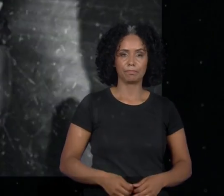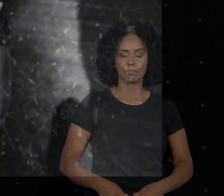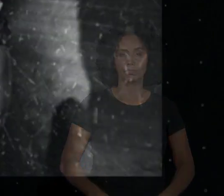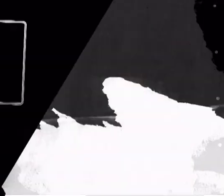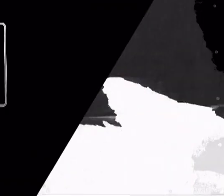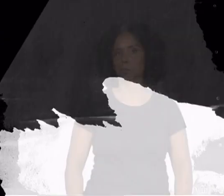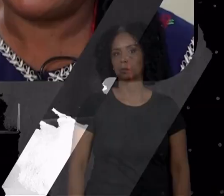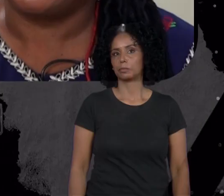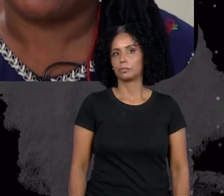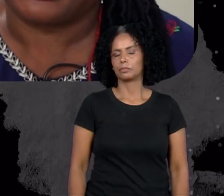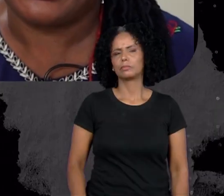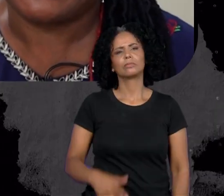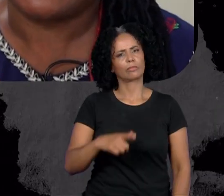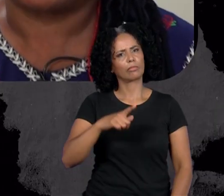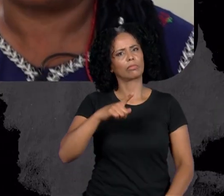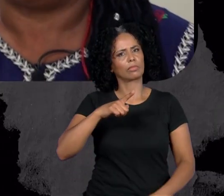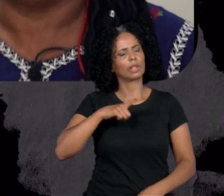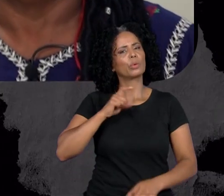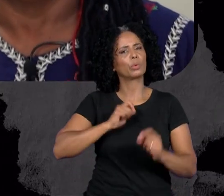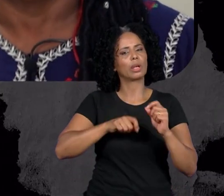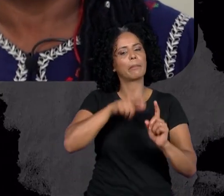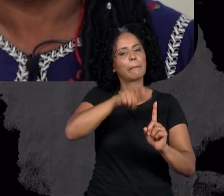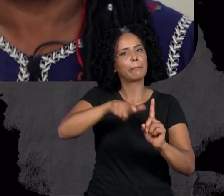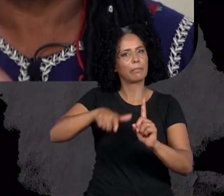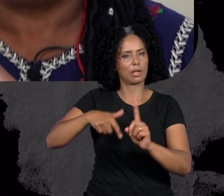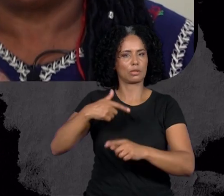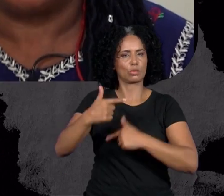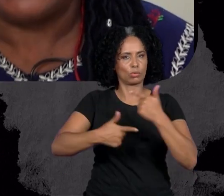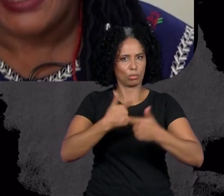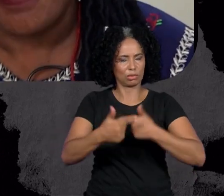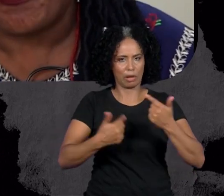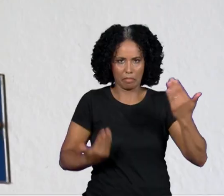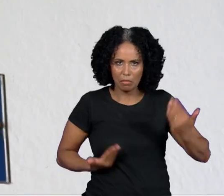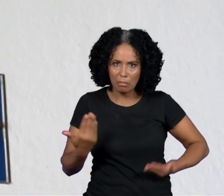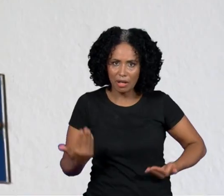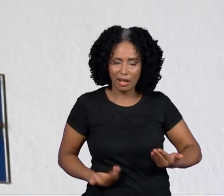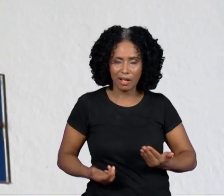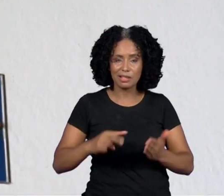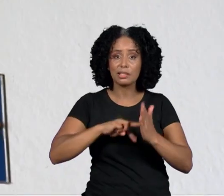A questão da escolarização e a questão da